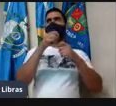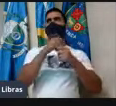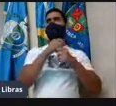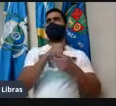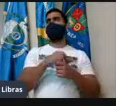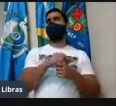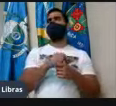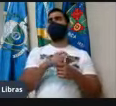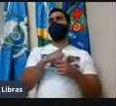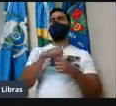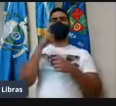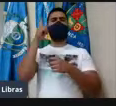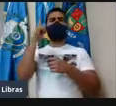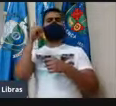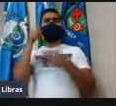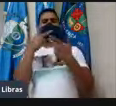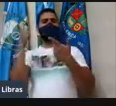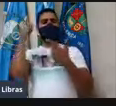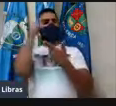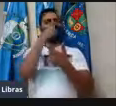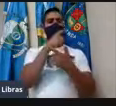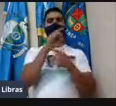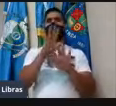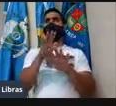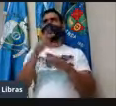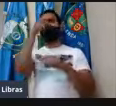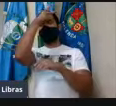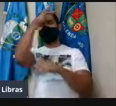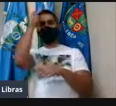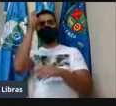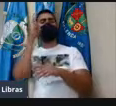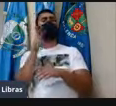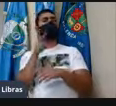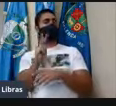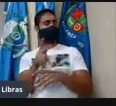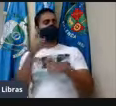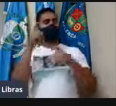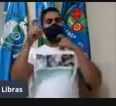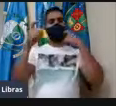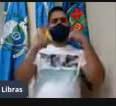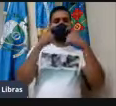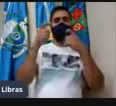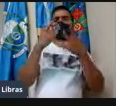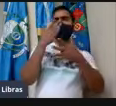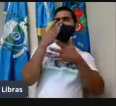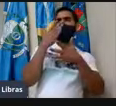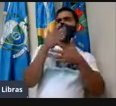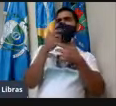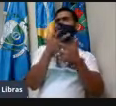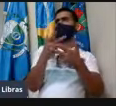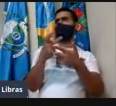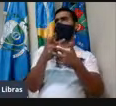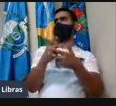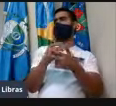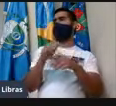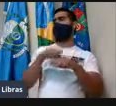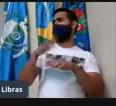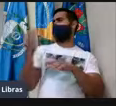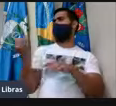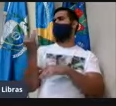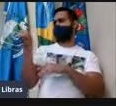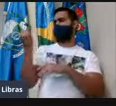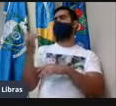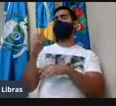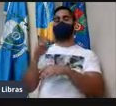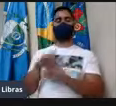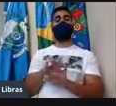vezes com a dificuldade, às vezes atrasa com a coisa, mas o prefeito está sempre preocupado com esse tipo de, com essa tipo de ação, que é a mais importante?